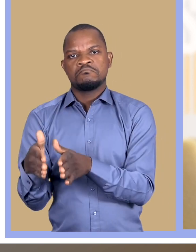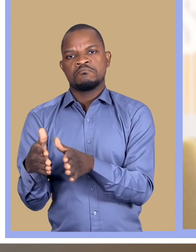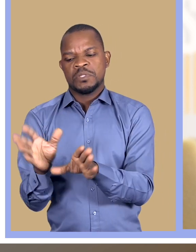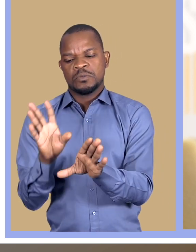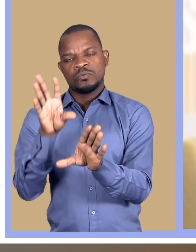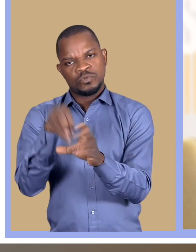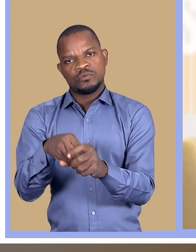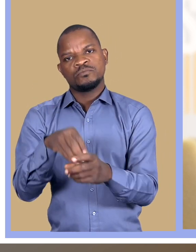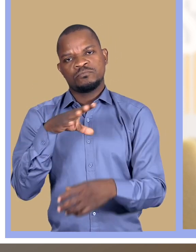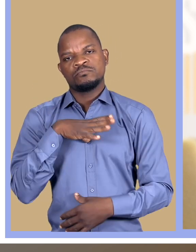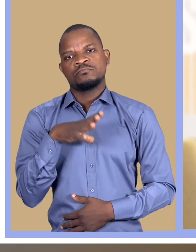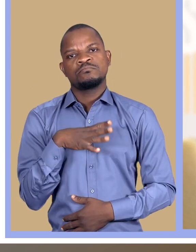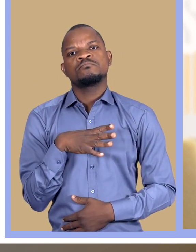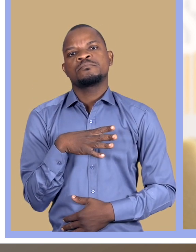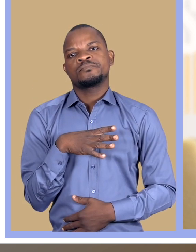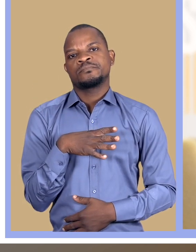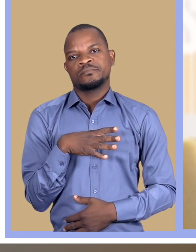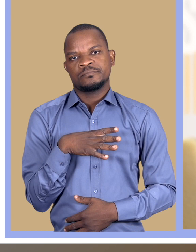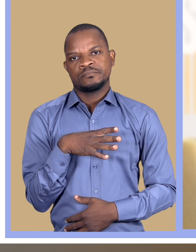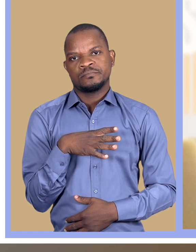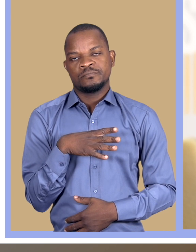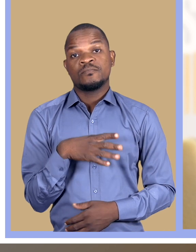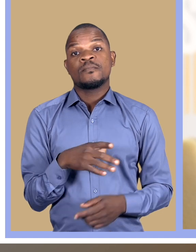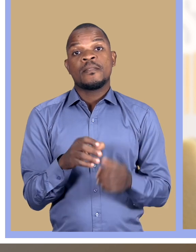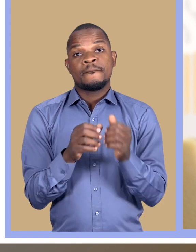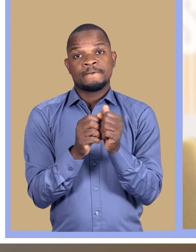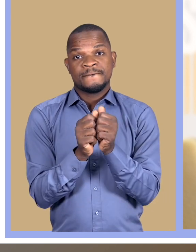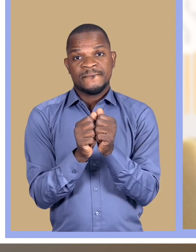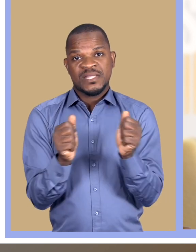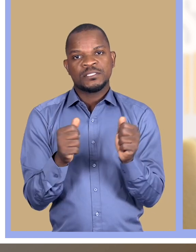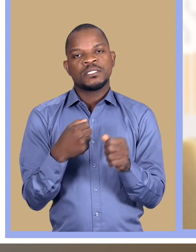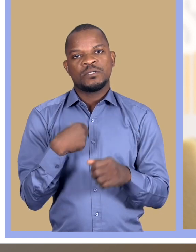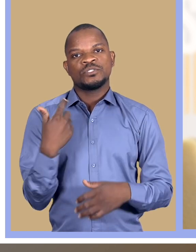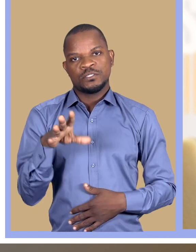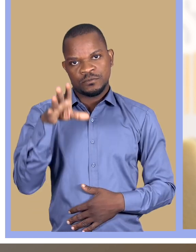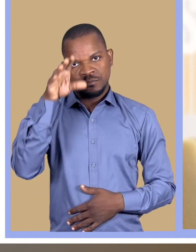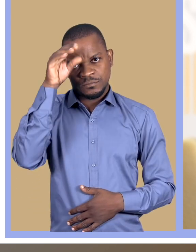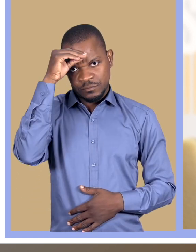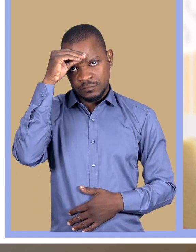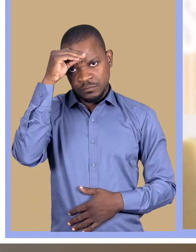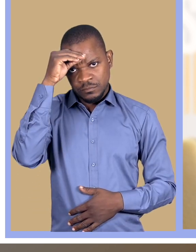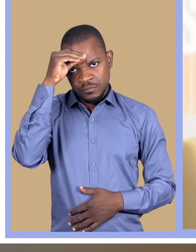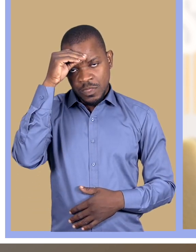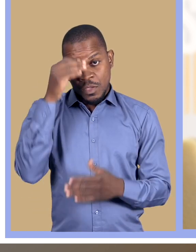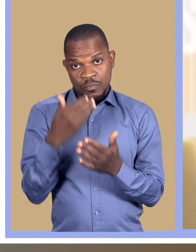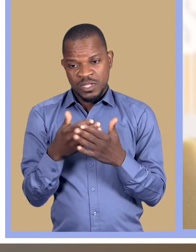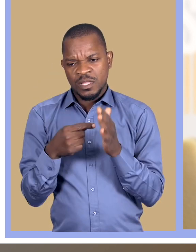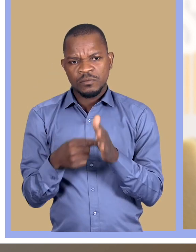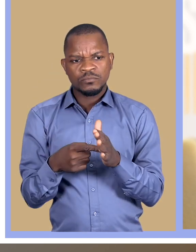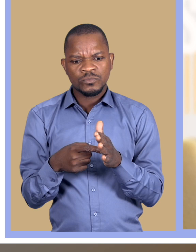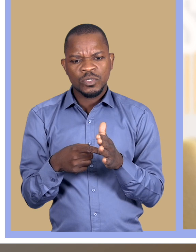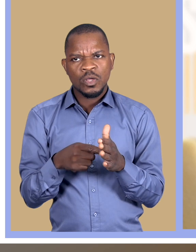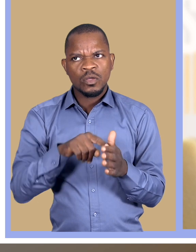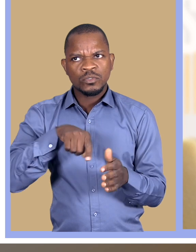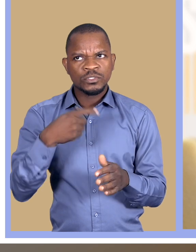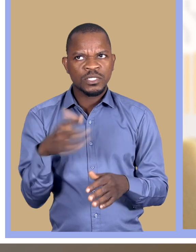qualquer pessoa pode participar. Agora, eu percebo que há uma certa dificuldade. Por acaso nós temos a sorte,